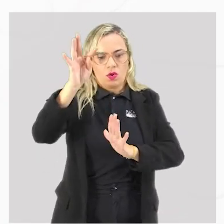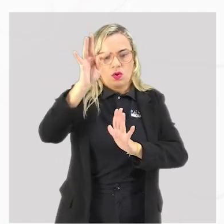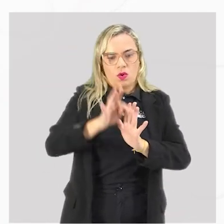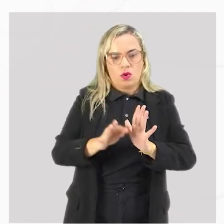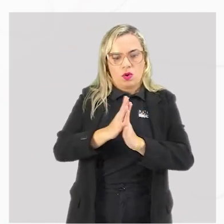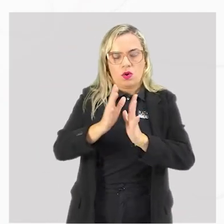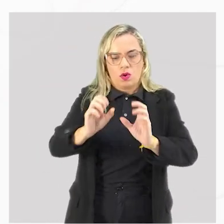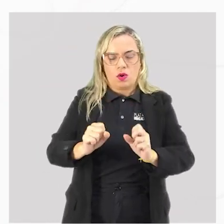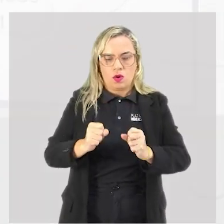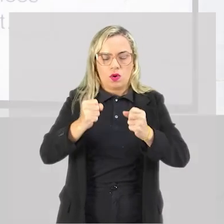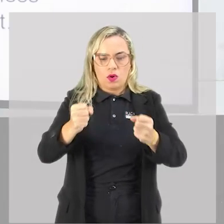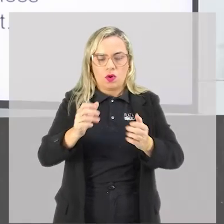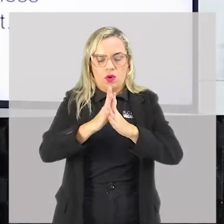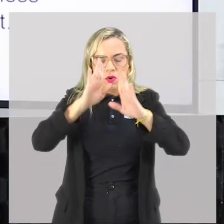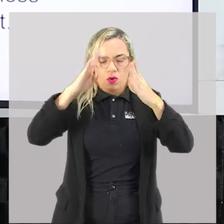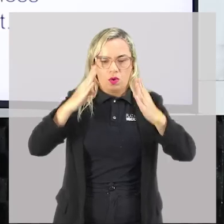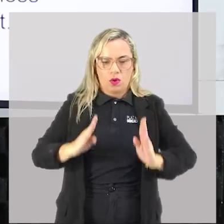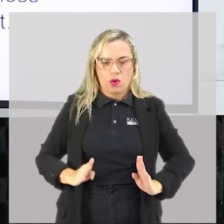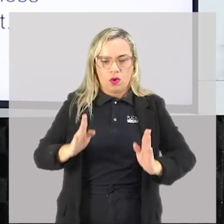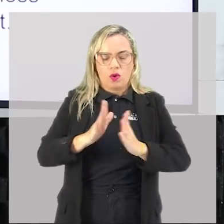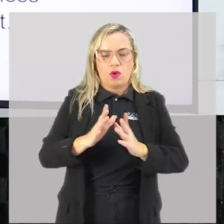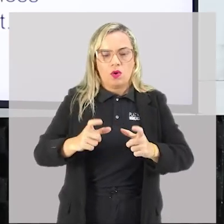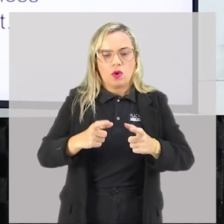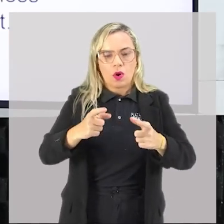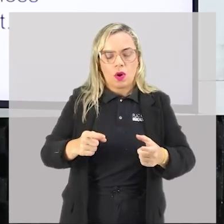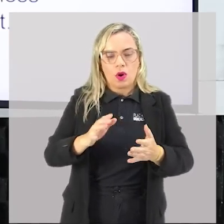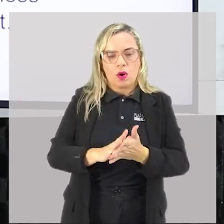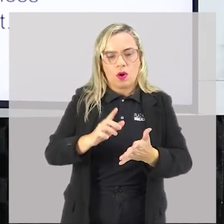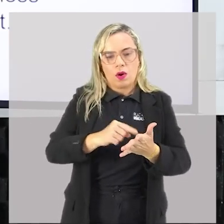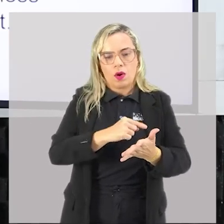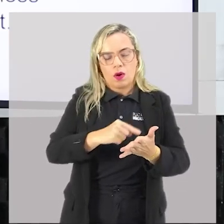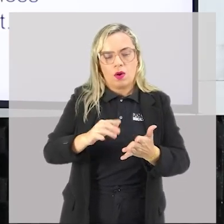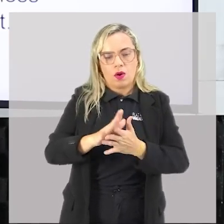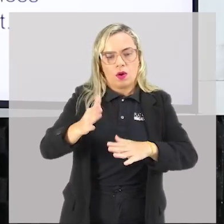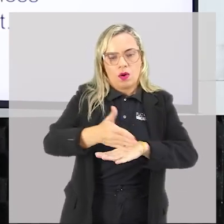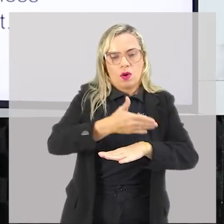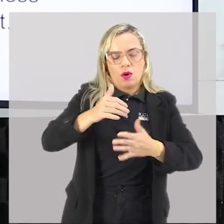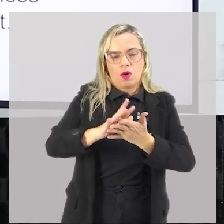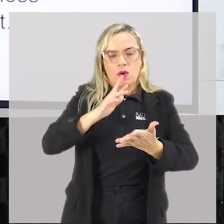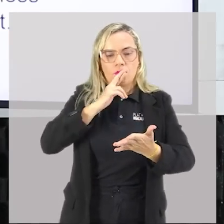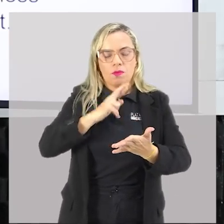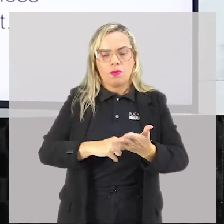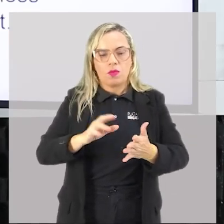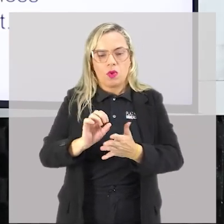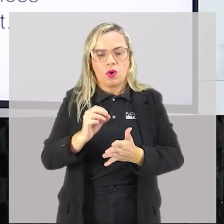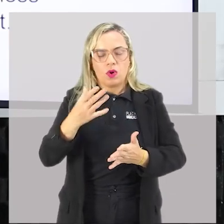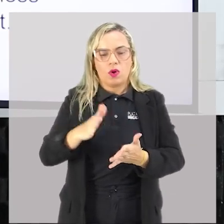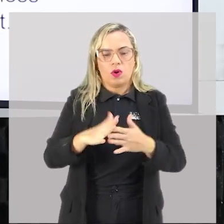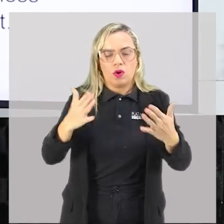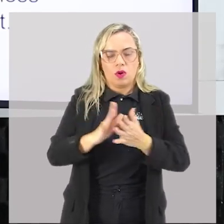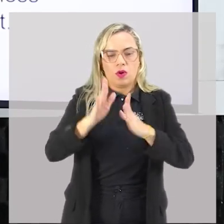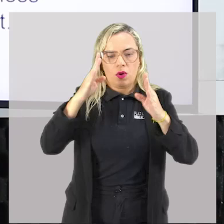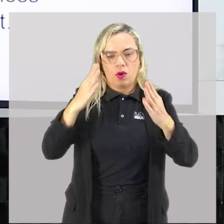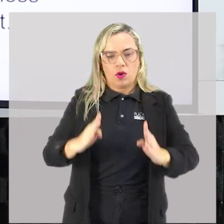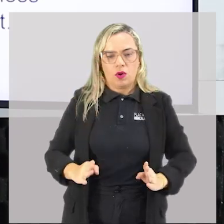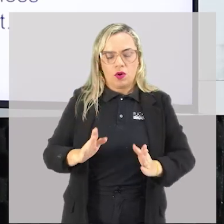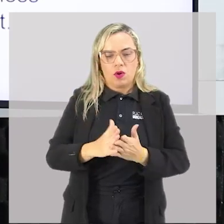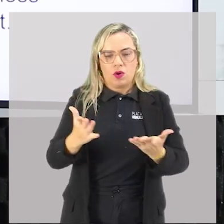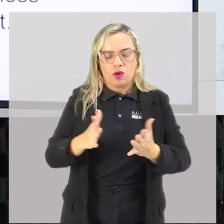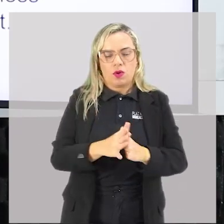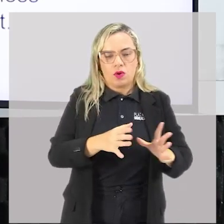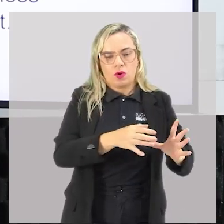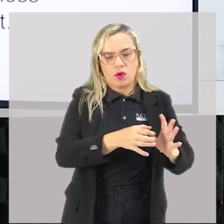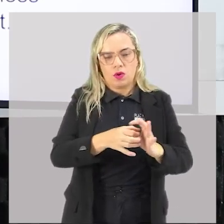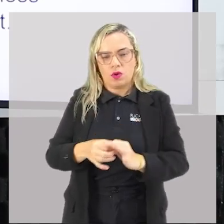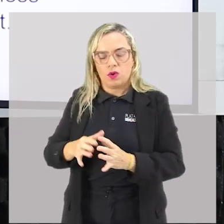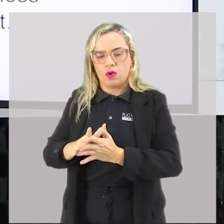para que você possa analisar e encontrar a alternativa que melhor responda, ou, por exemplo, aquelas análises de cenários.